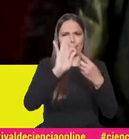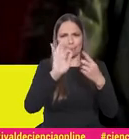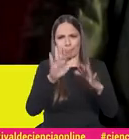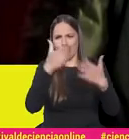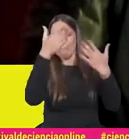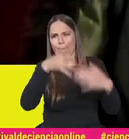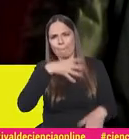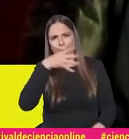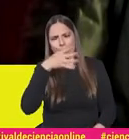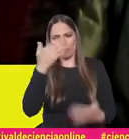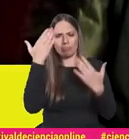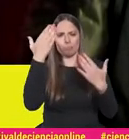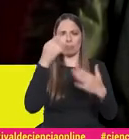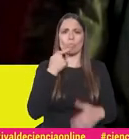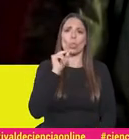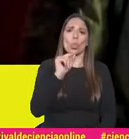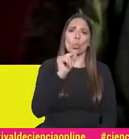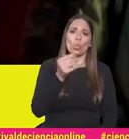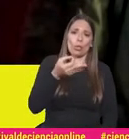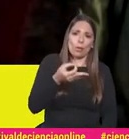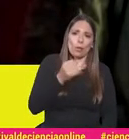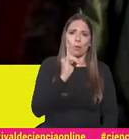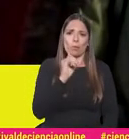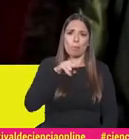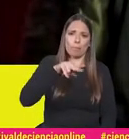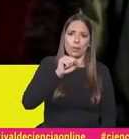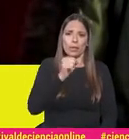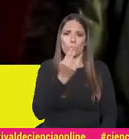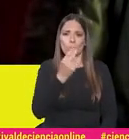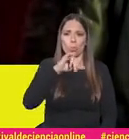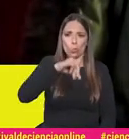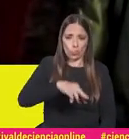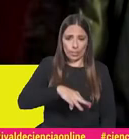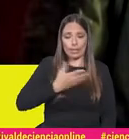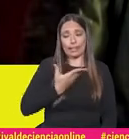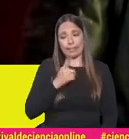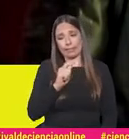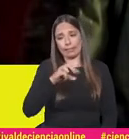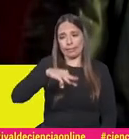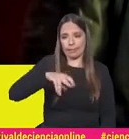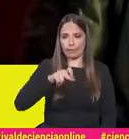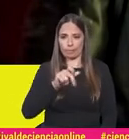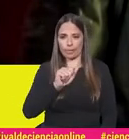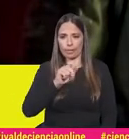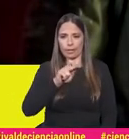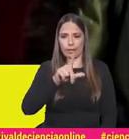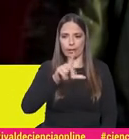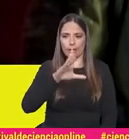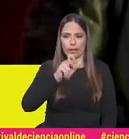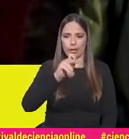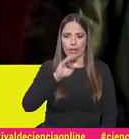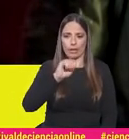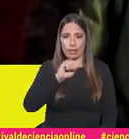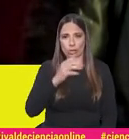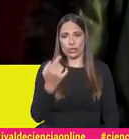em homenagem a isso, chamam-se hoje pinguins de Magalhães. E o segundo segredo que vos vou revelar tem a